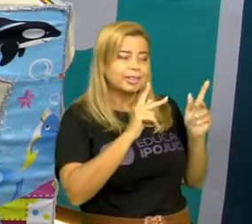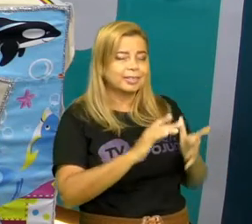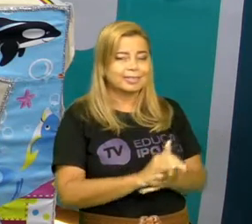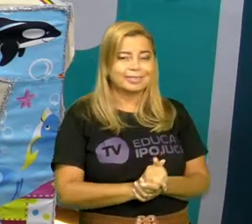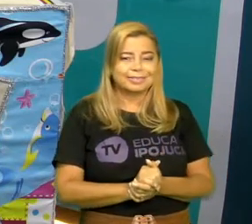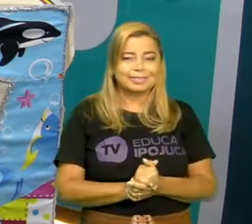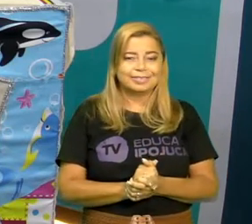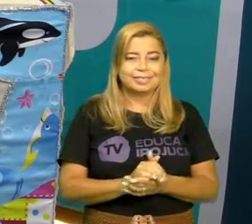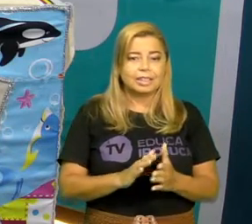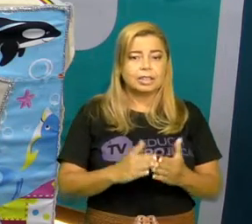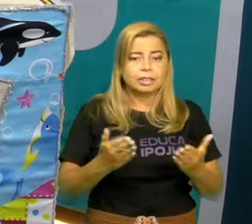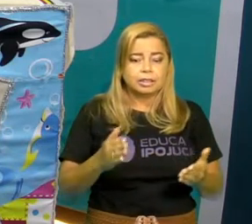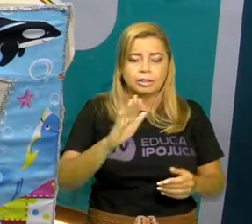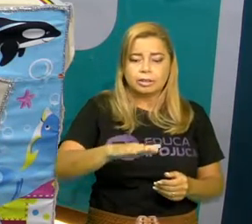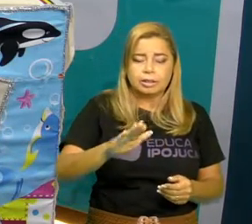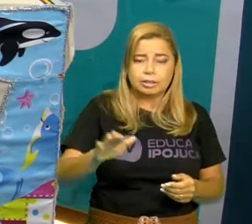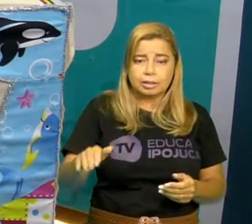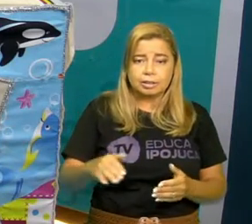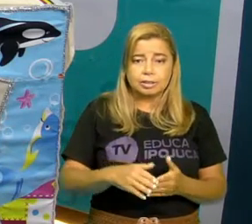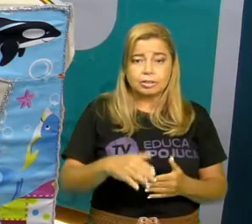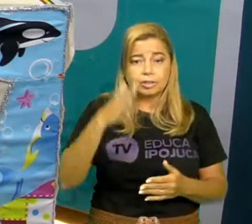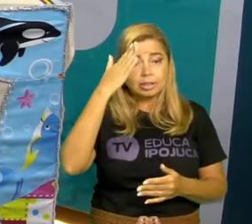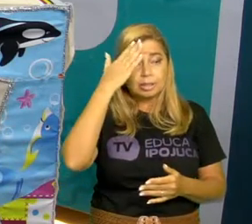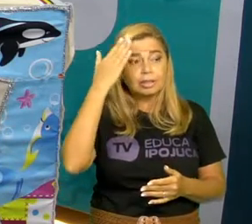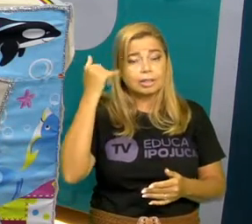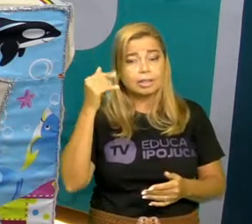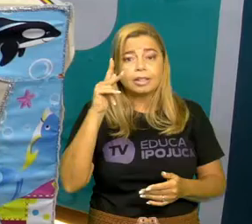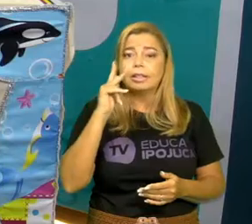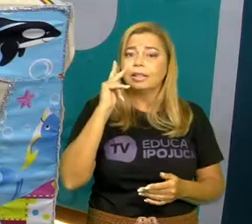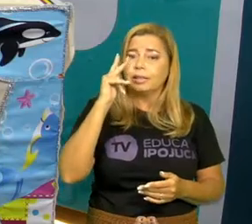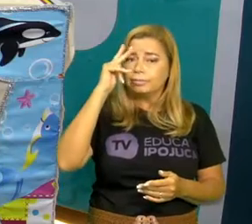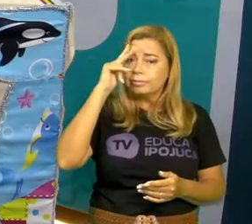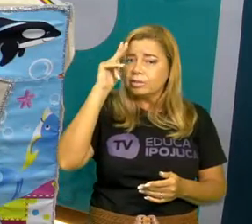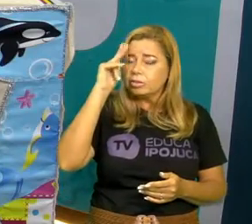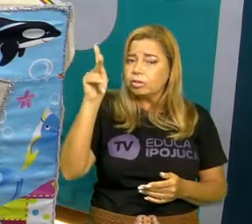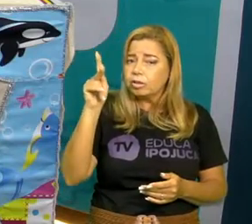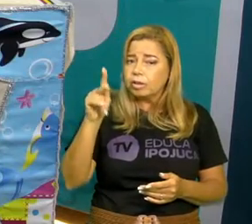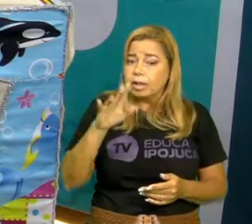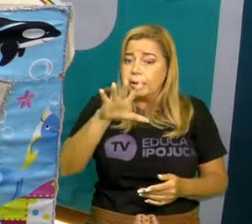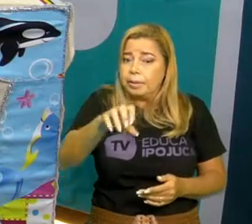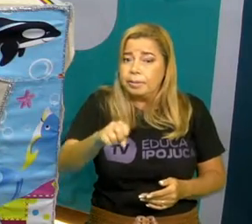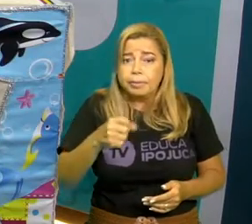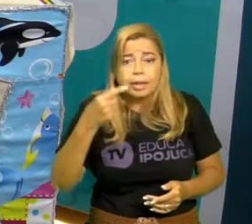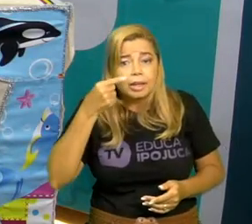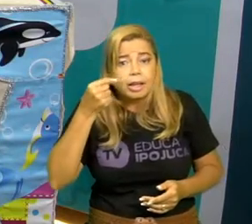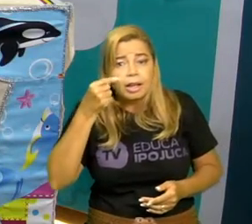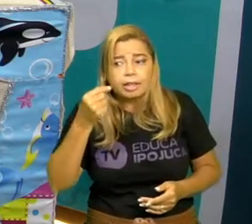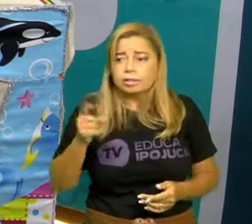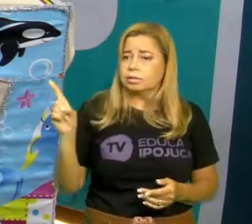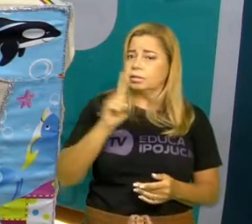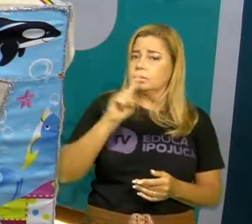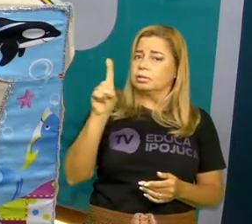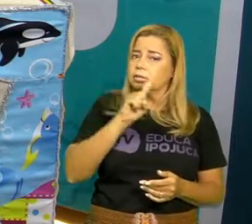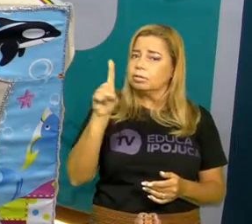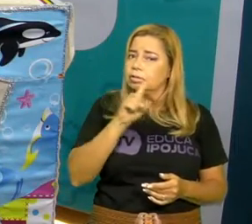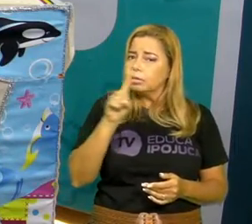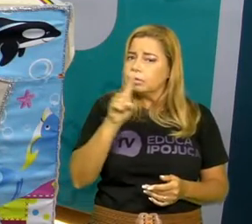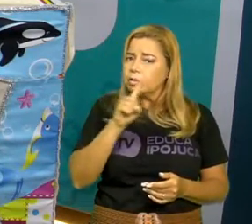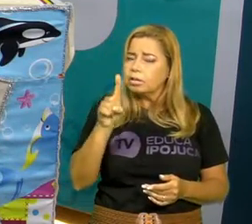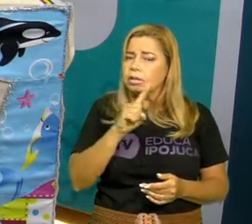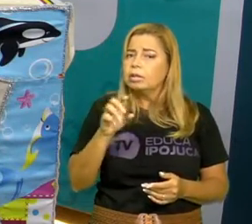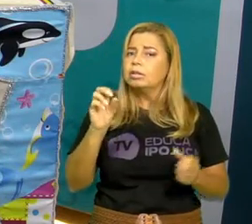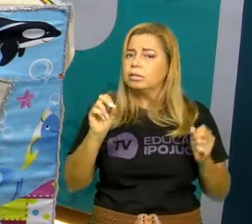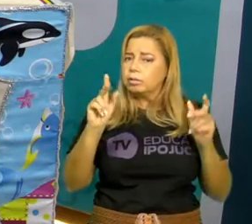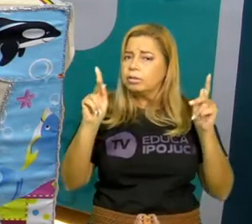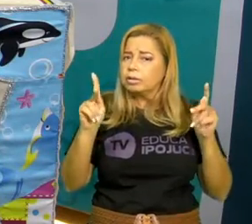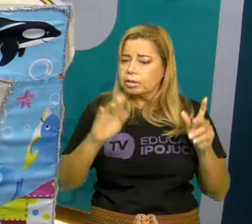criançada, ó, lembrando que é uma história, tá? Não é pra ninguém pegar um ratinho, não é, leiturinha? Não. Não, tá, não, crianças? Não